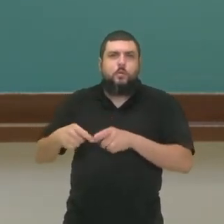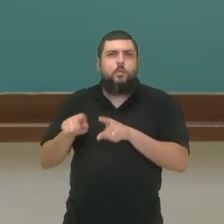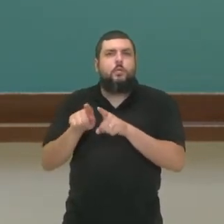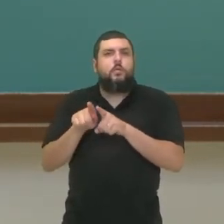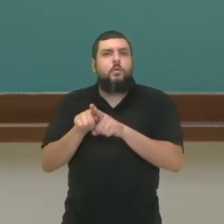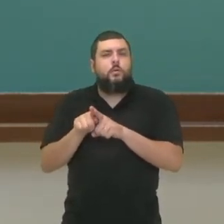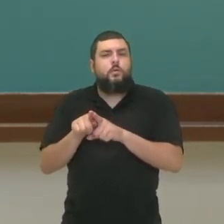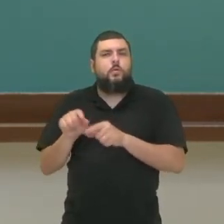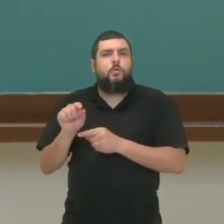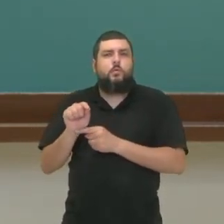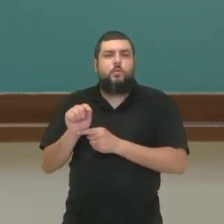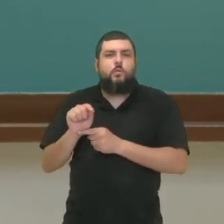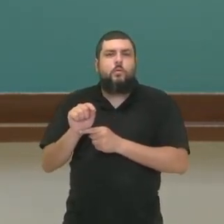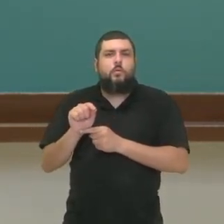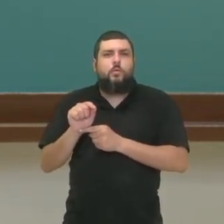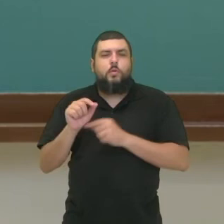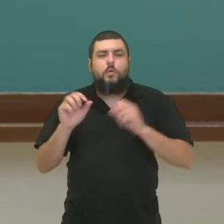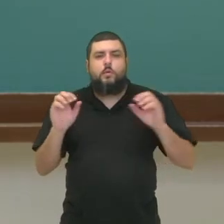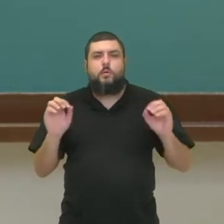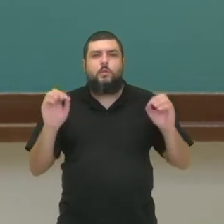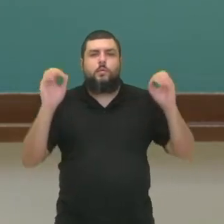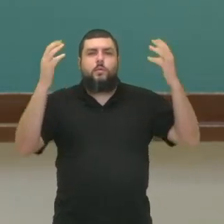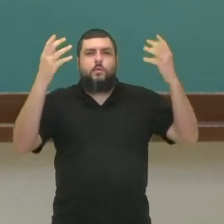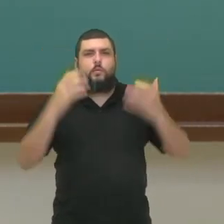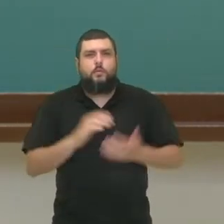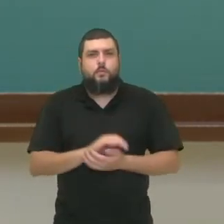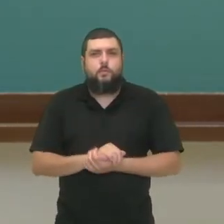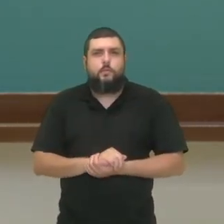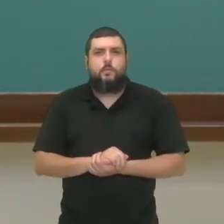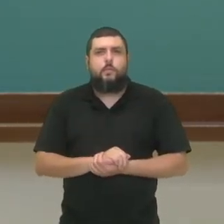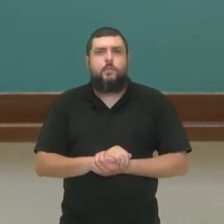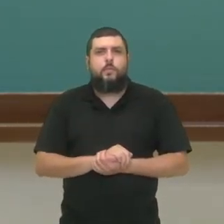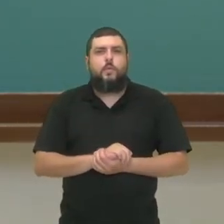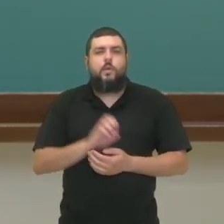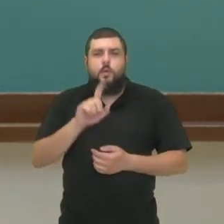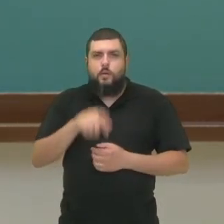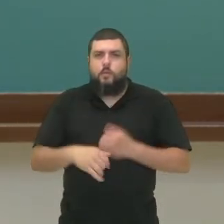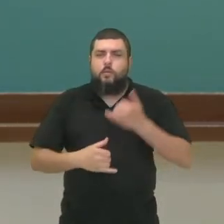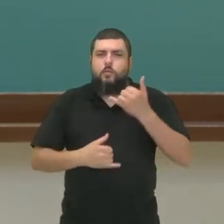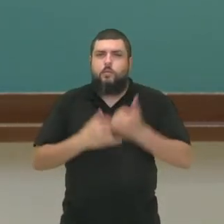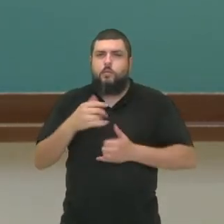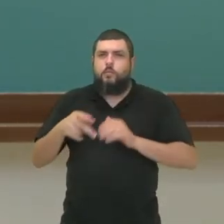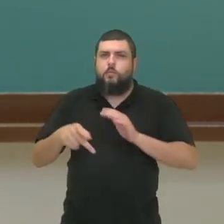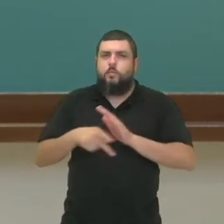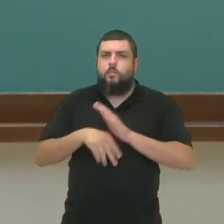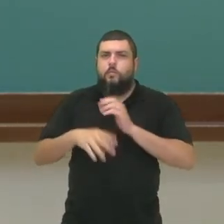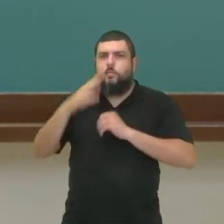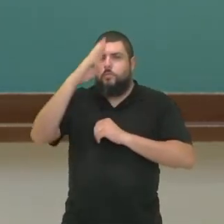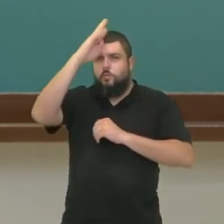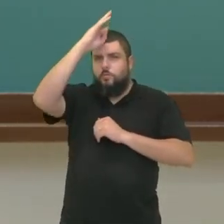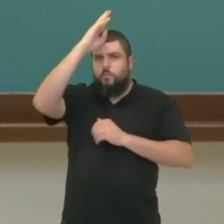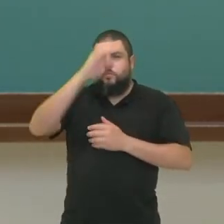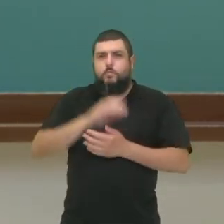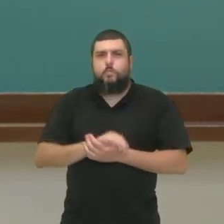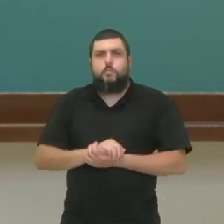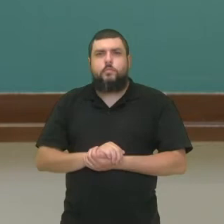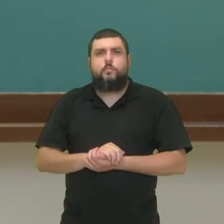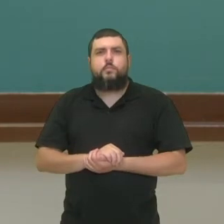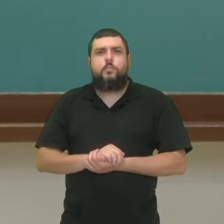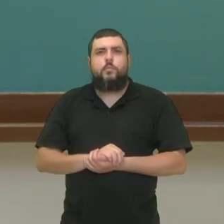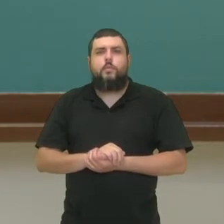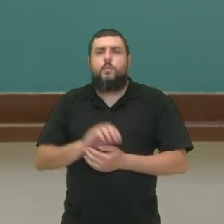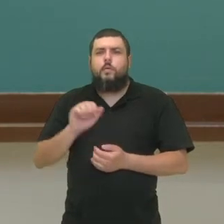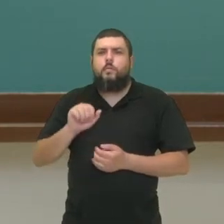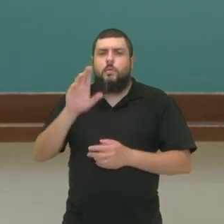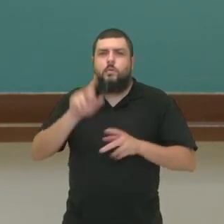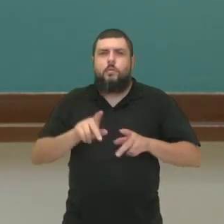chamadas animações, festas, melhor dizendo, diversões romanas. Uma das principais diversões romanas, muito popular,